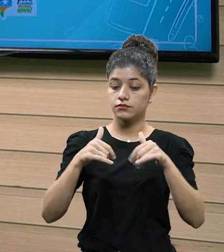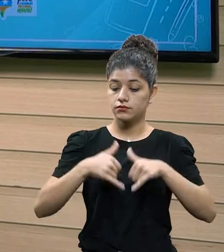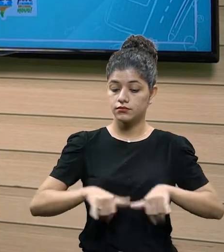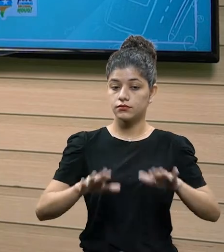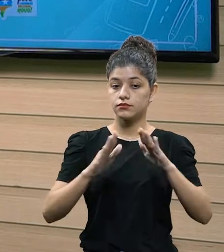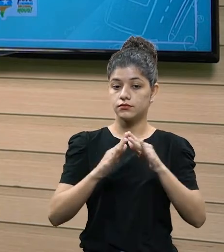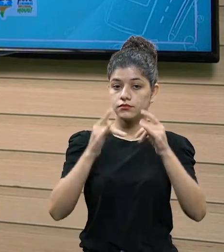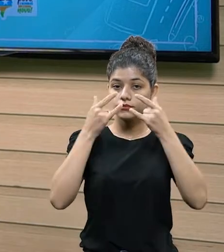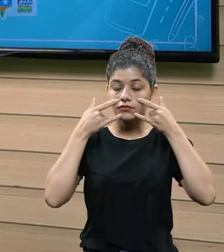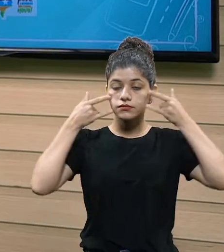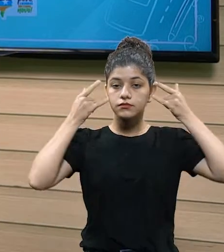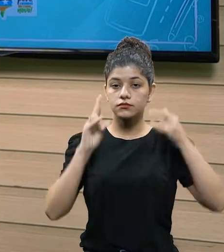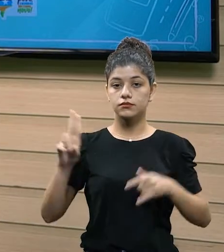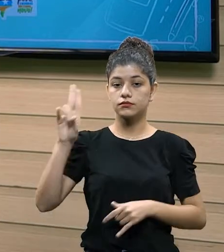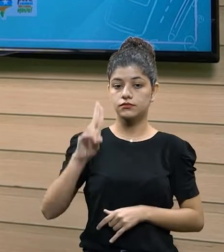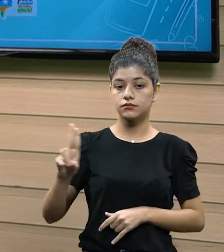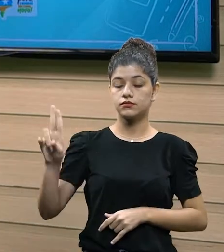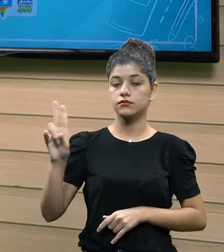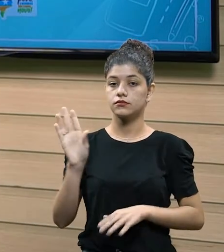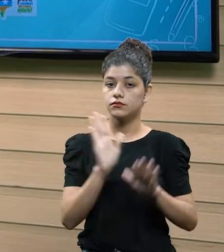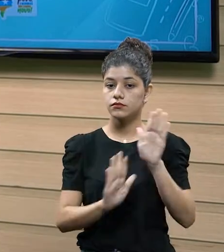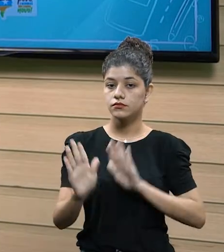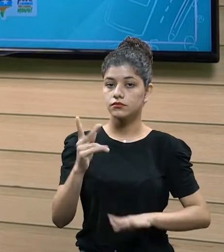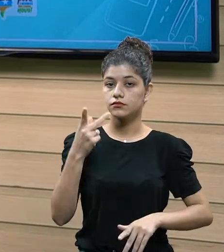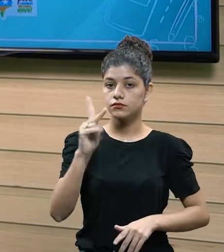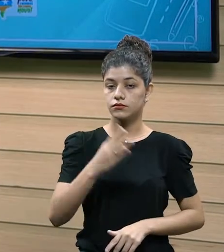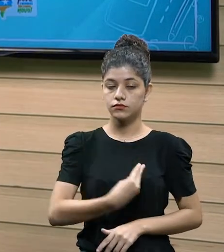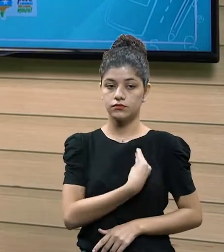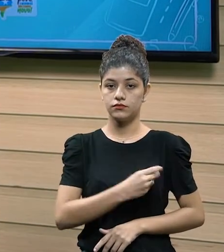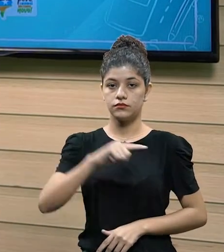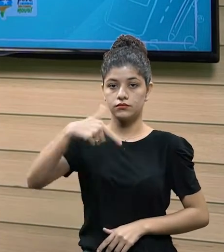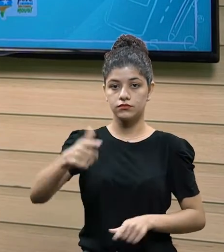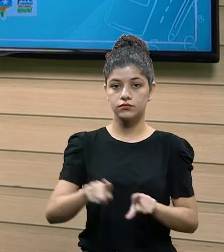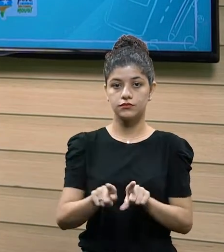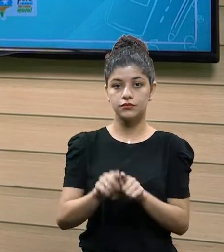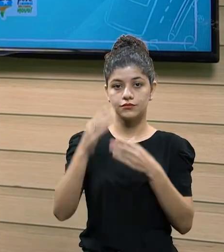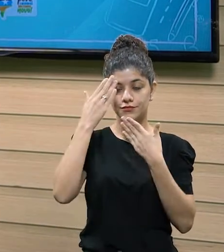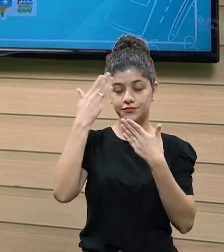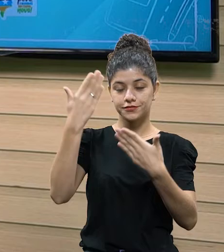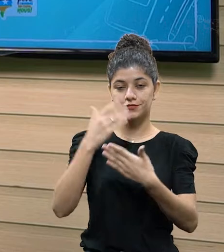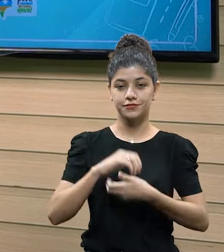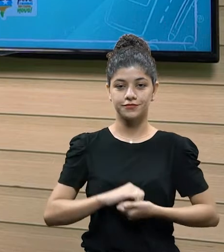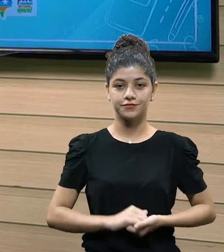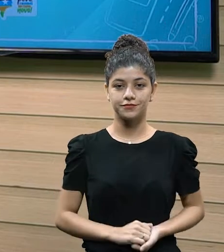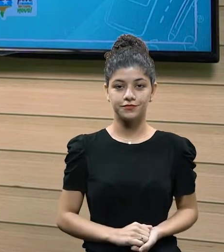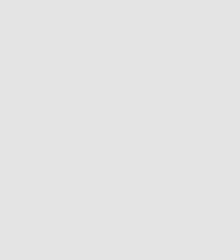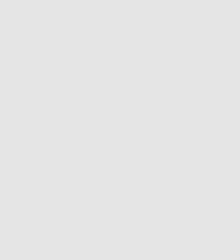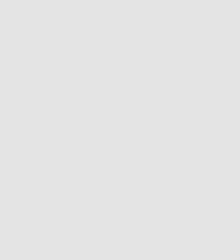ficando em casa, usando máscara, se preservando, preserve a sua vida e dos outros. Meu muito obrigado.